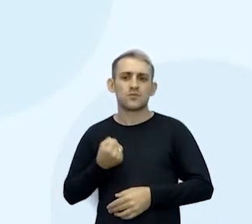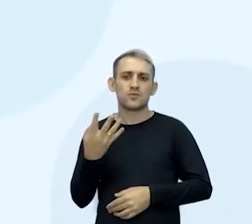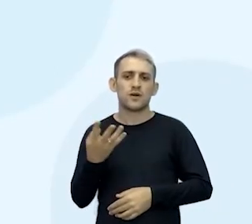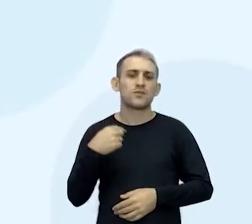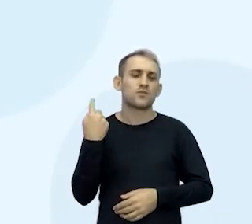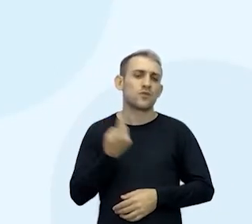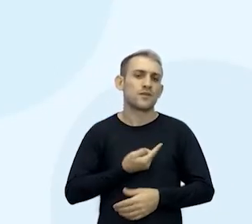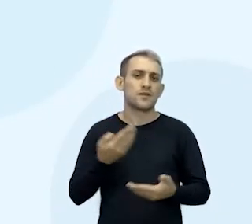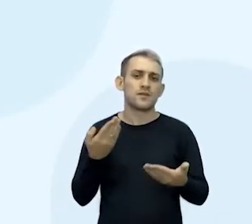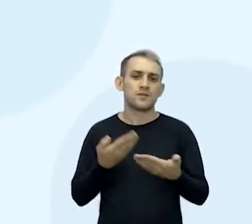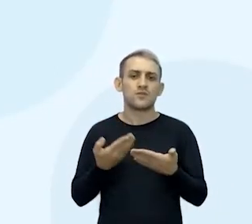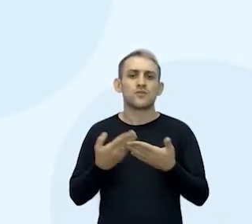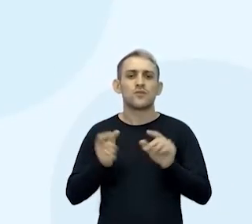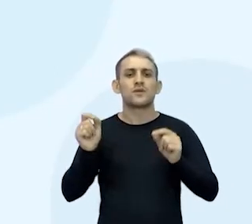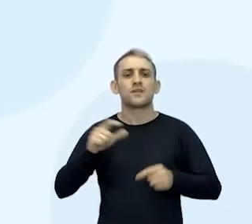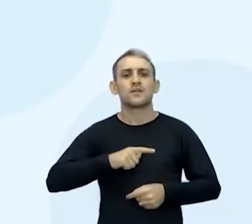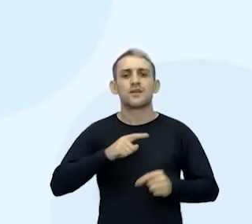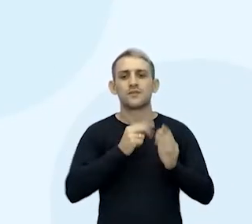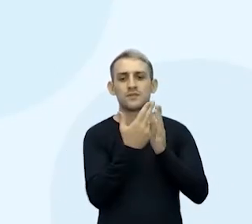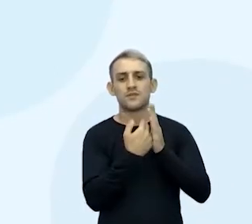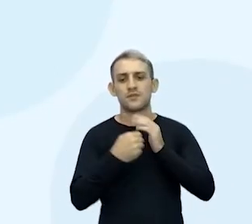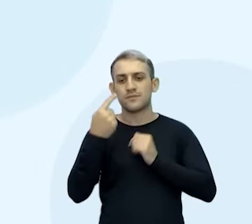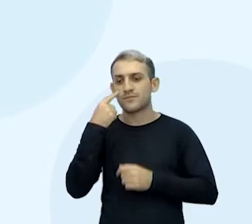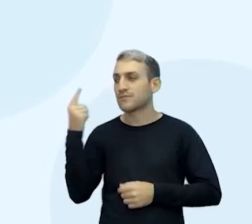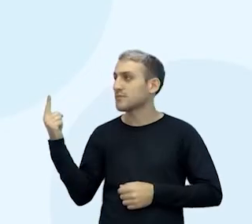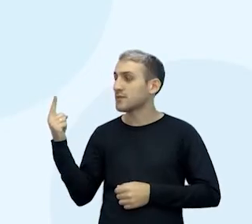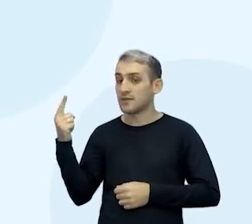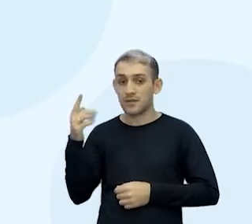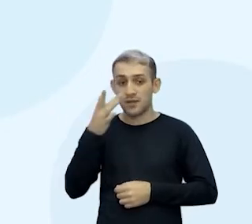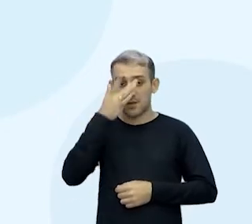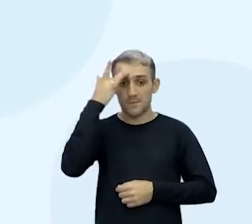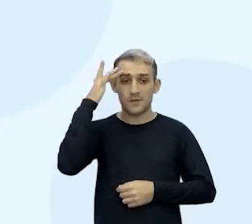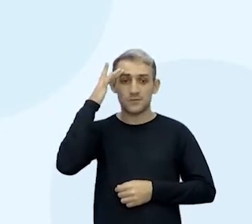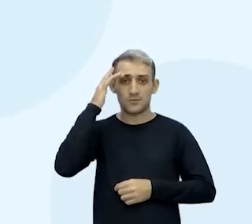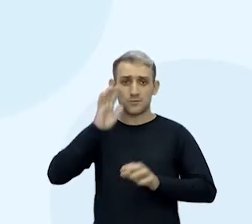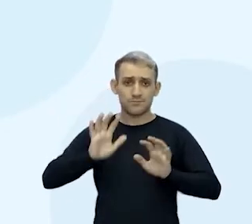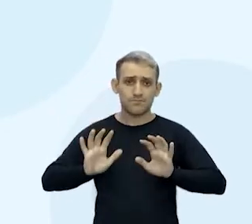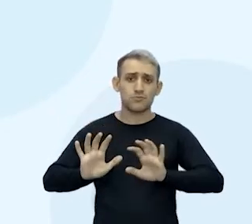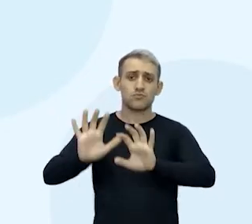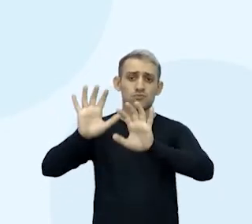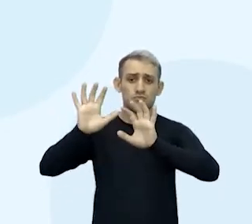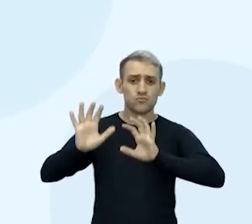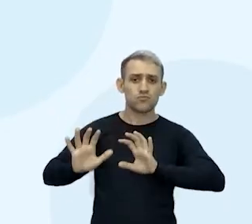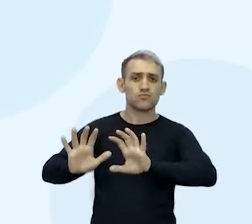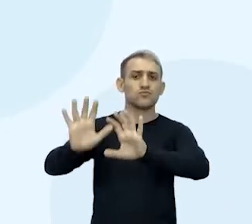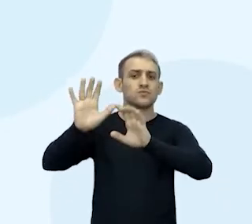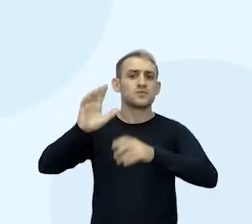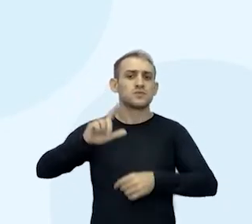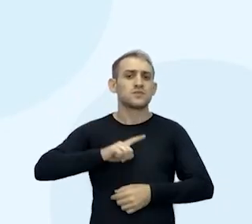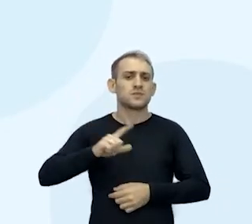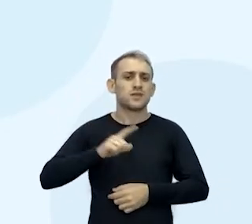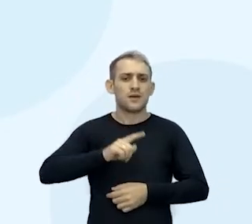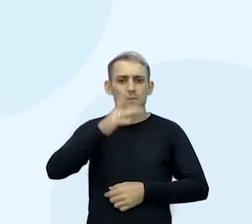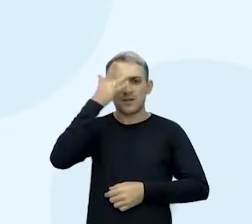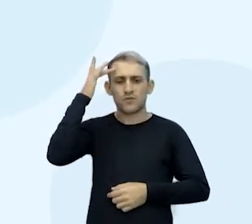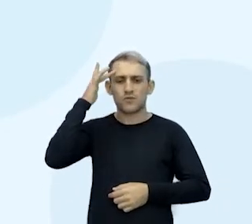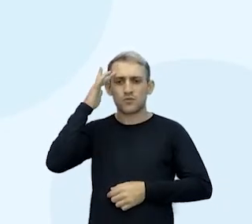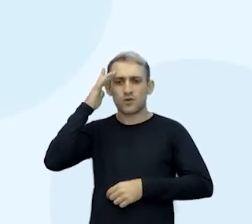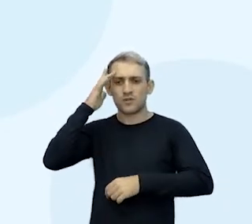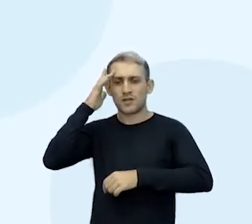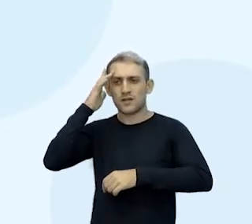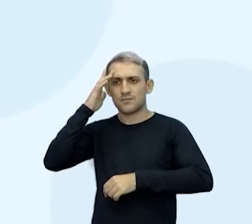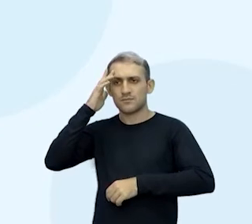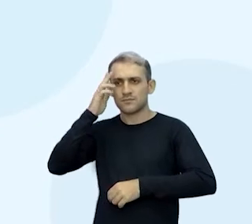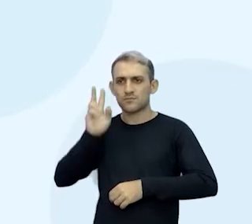estudou, né? Aí a gente tem uma imagem de uma pessoa empurrando um objeto, mas a questão é, essa pessoa está subindo, ela